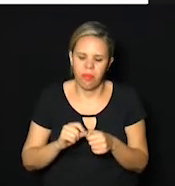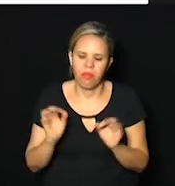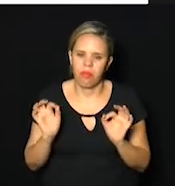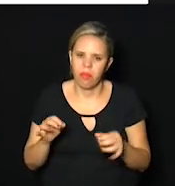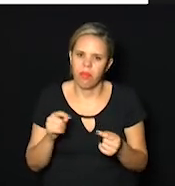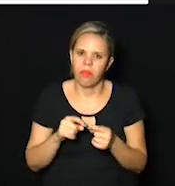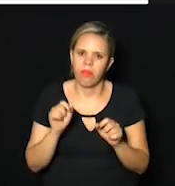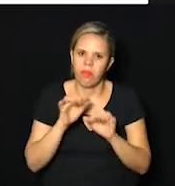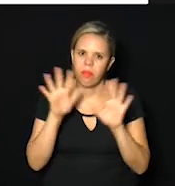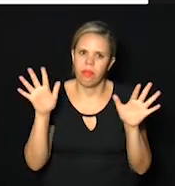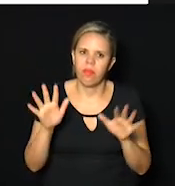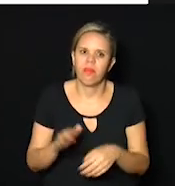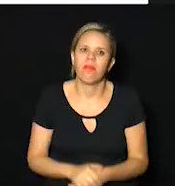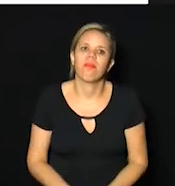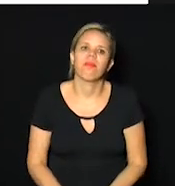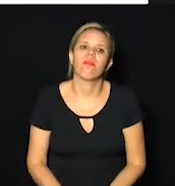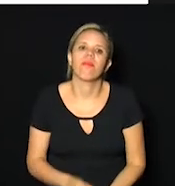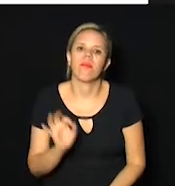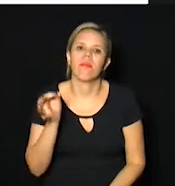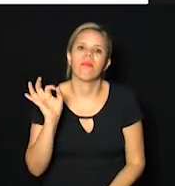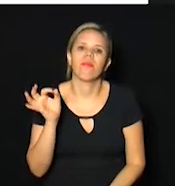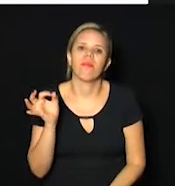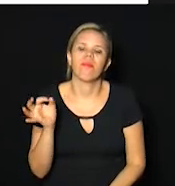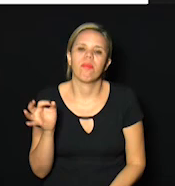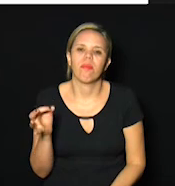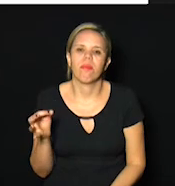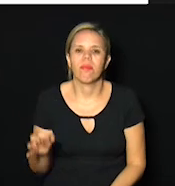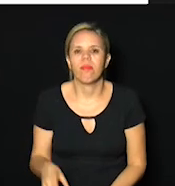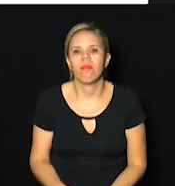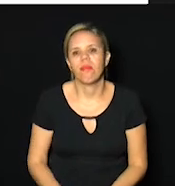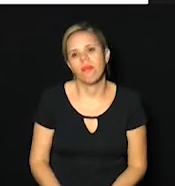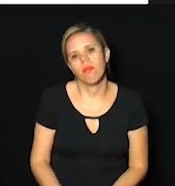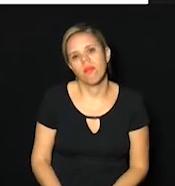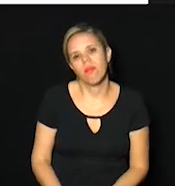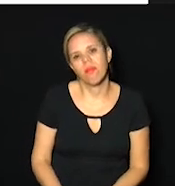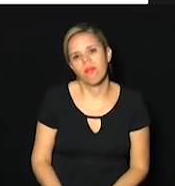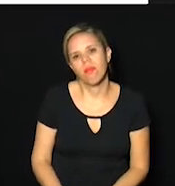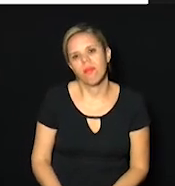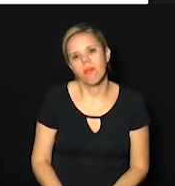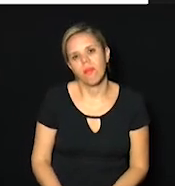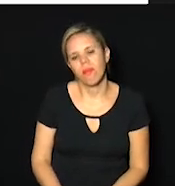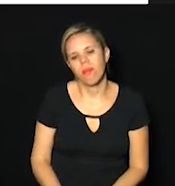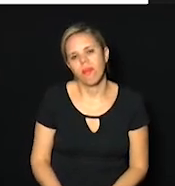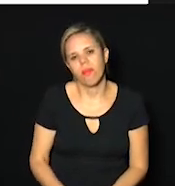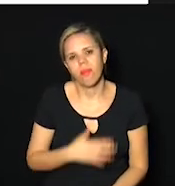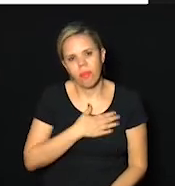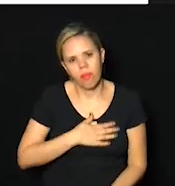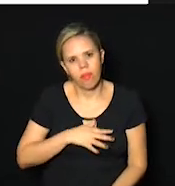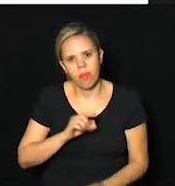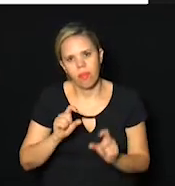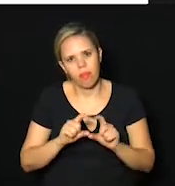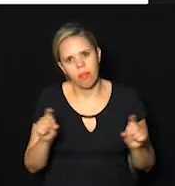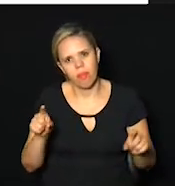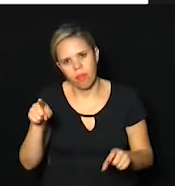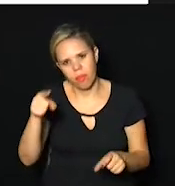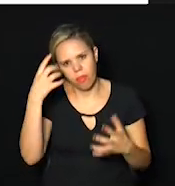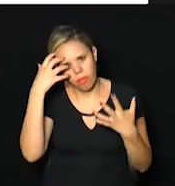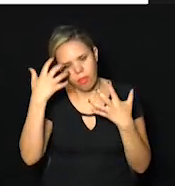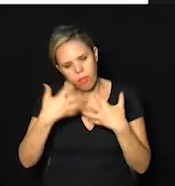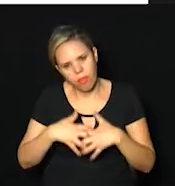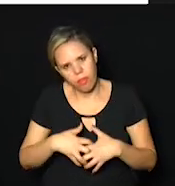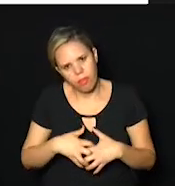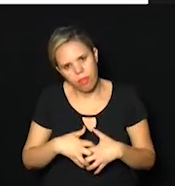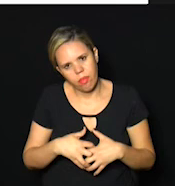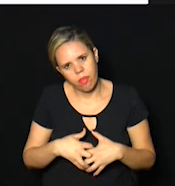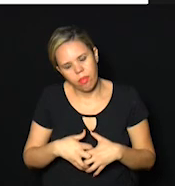muito clara. Tá certo? Vamos lá. Eu gosto dessa frasezinha para vocês refletirem aí, que